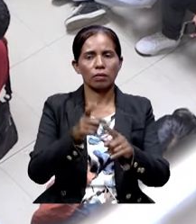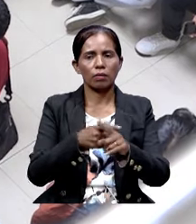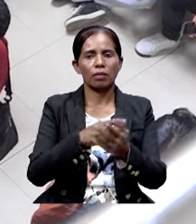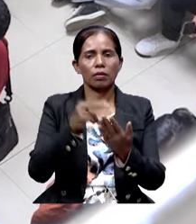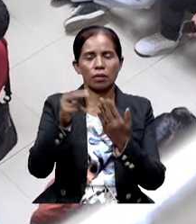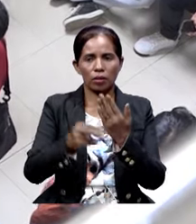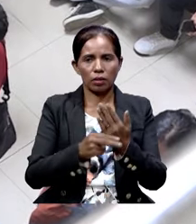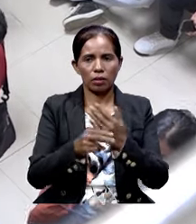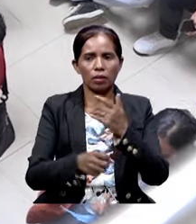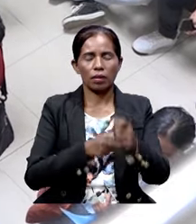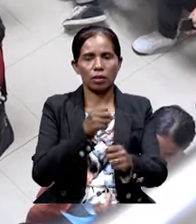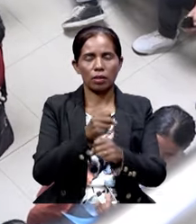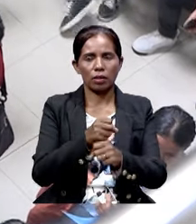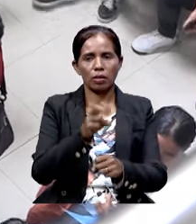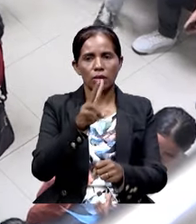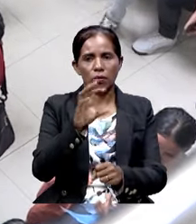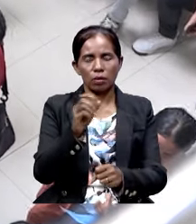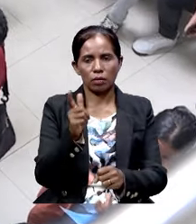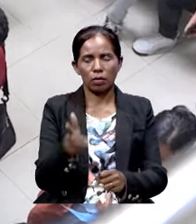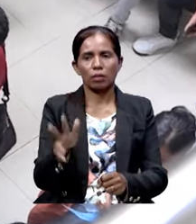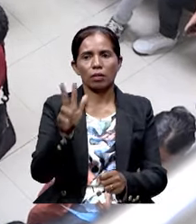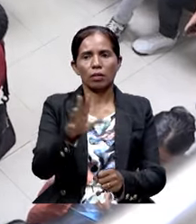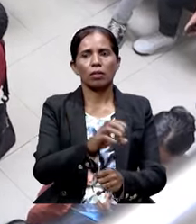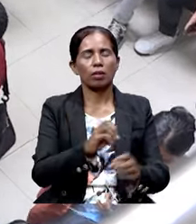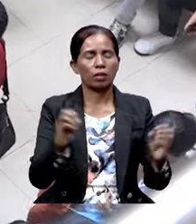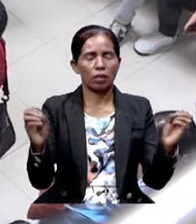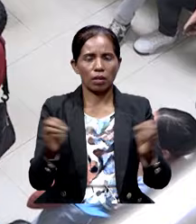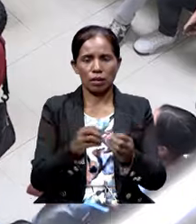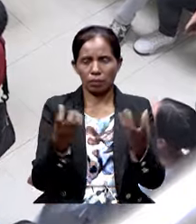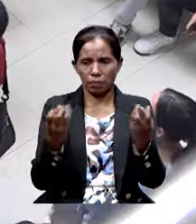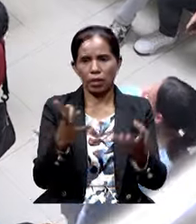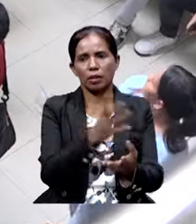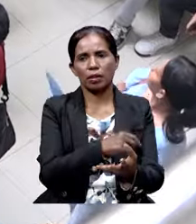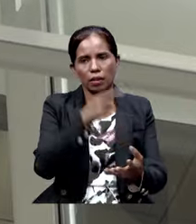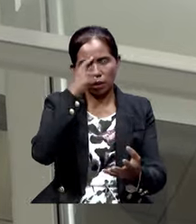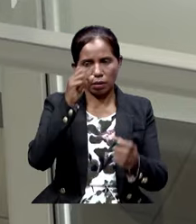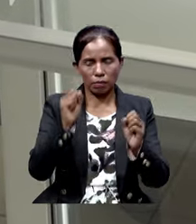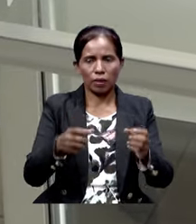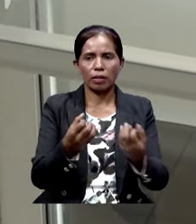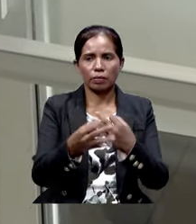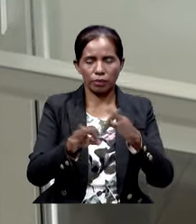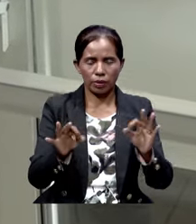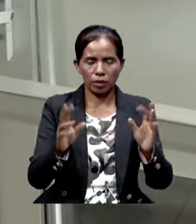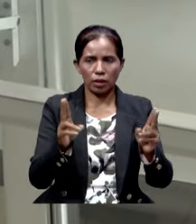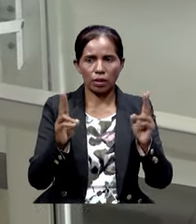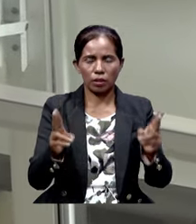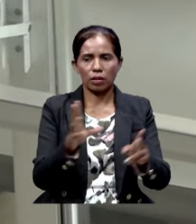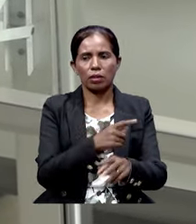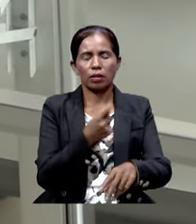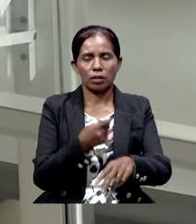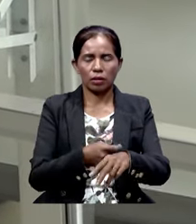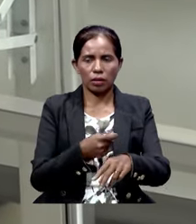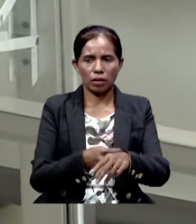novembro dinarei um rua ronulo resentolo, la suficiente. Também bele hotula lais det, ho duração